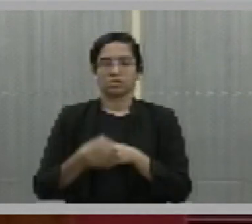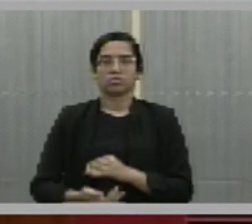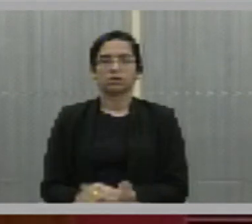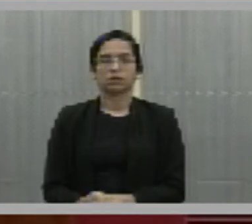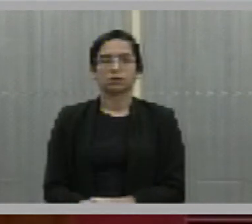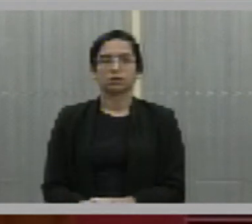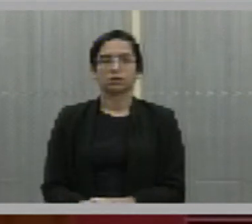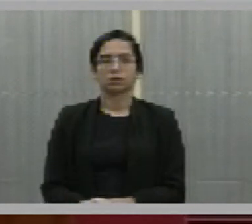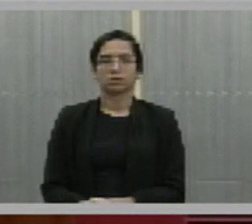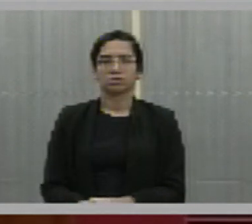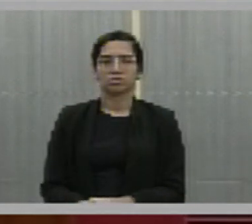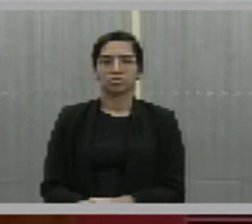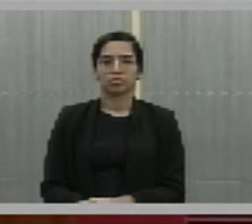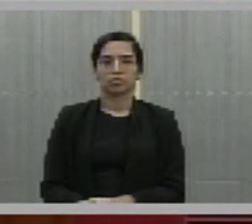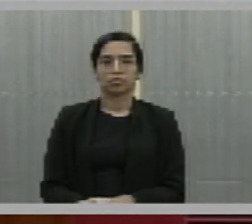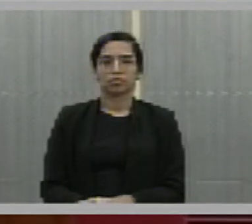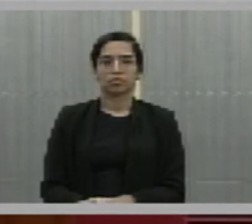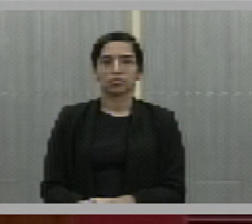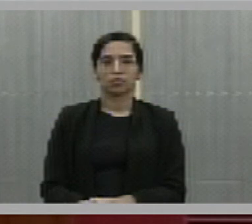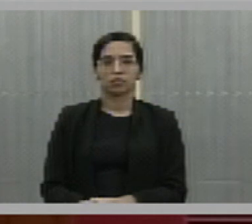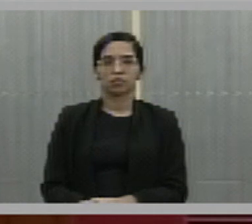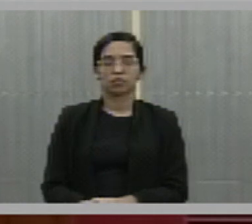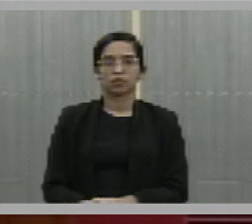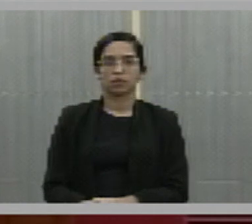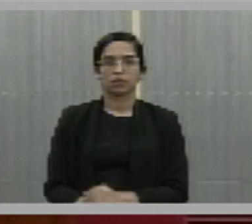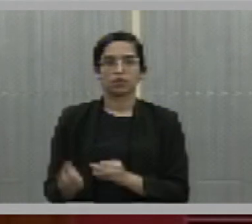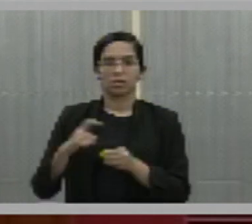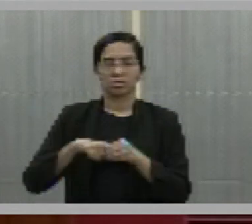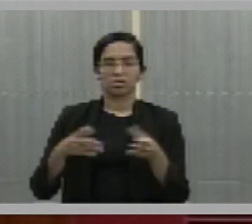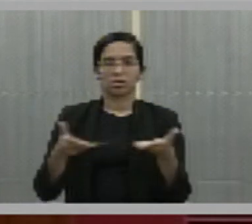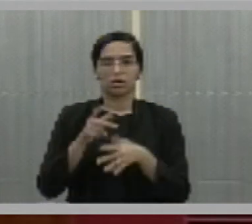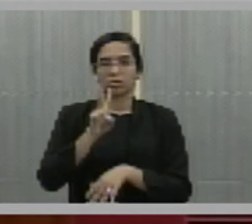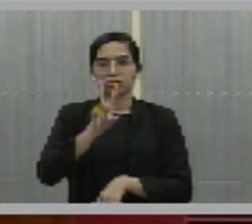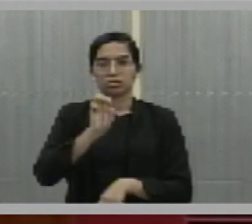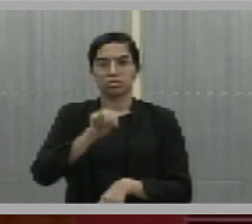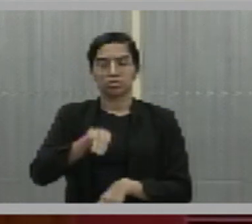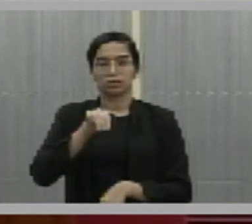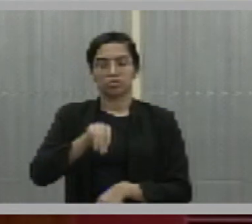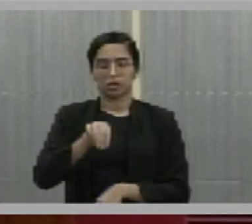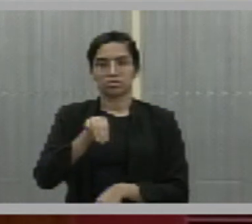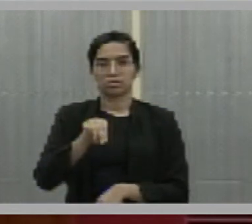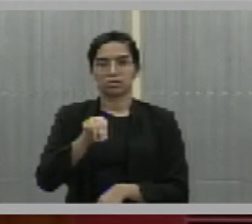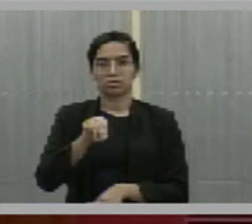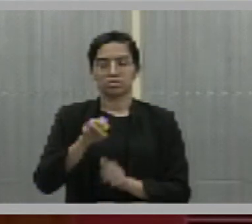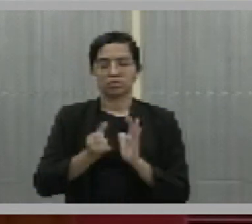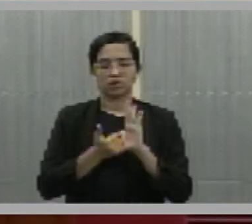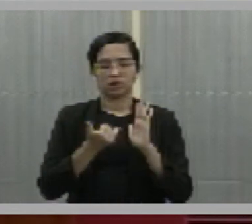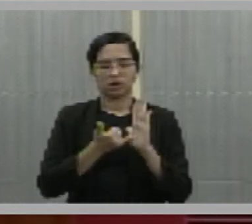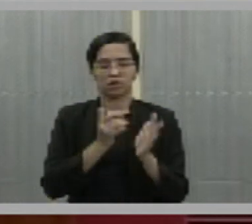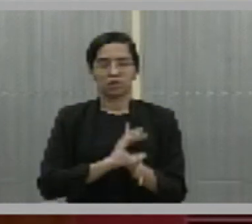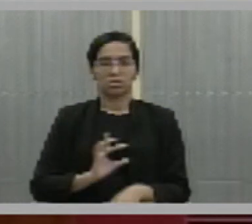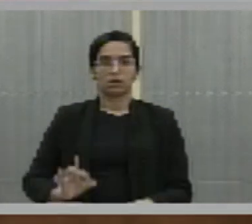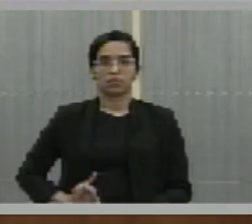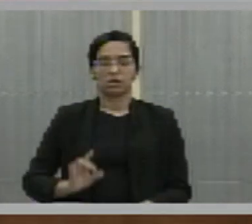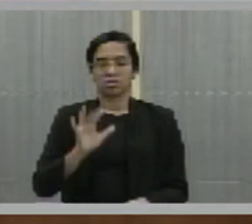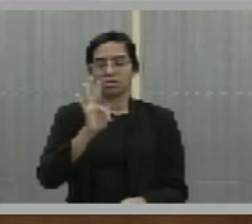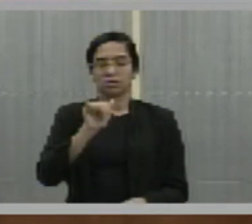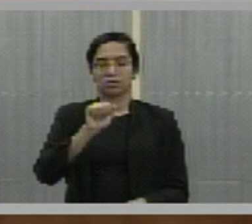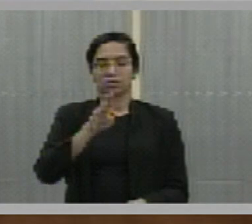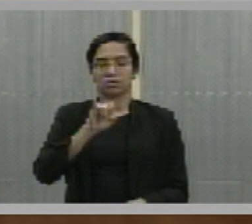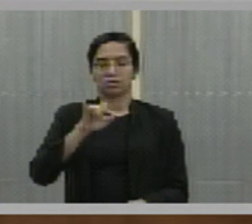hoje. Retomando aqui os pequenos avisos, inscrito o deputado Fábio